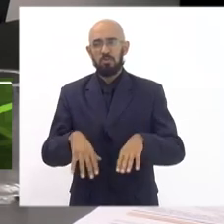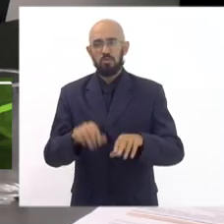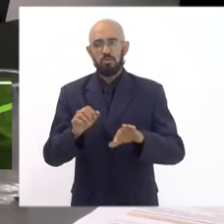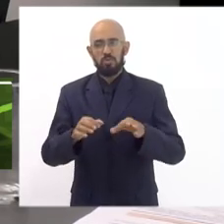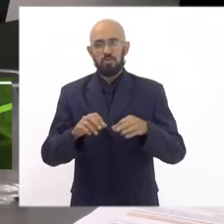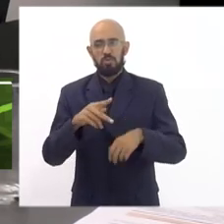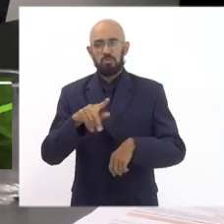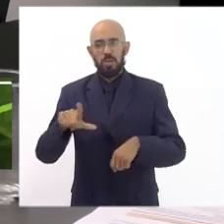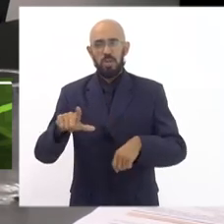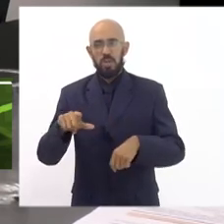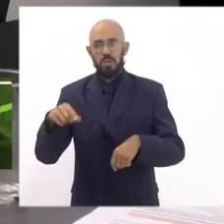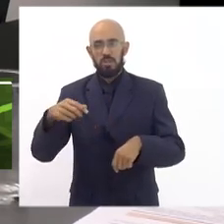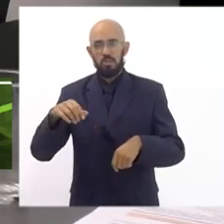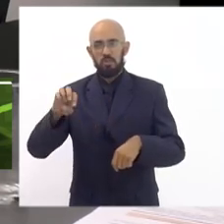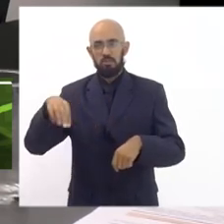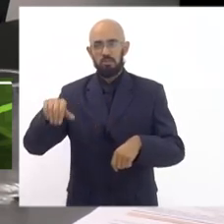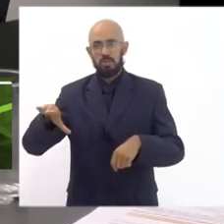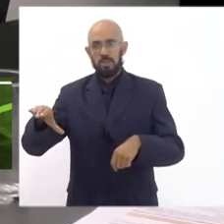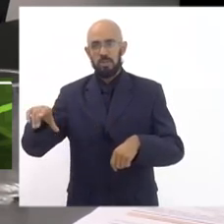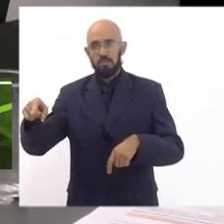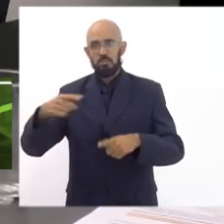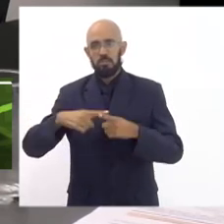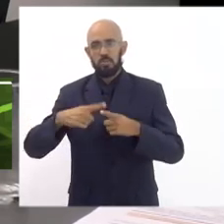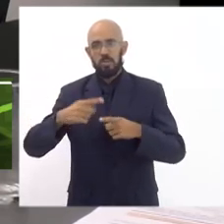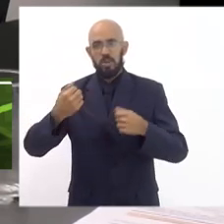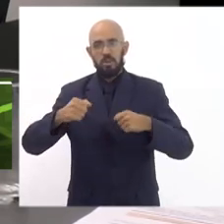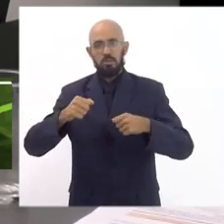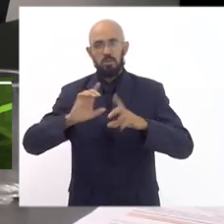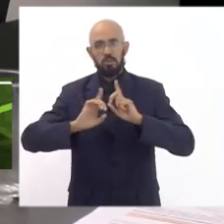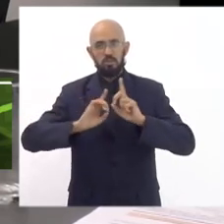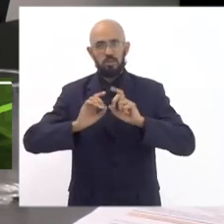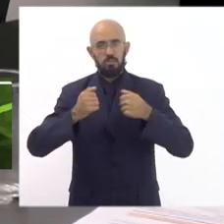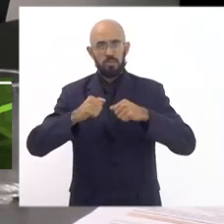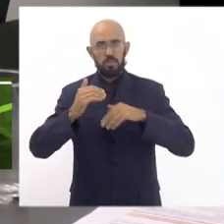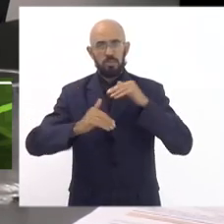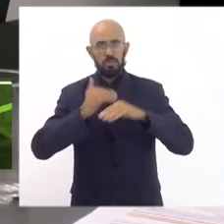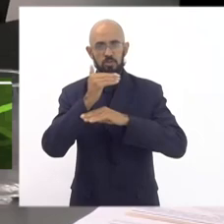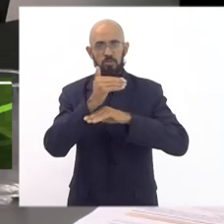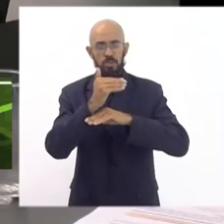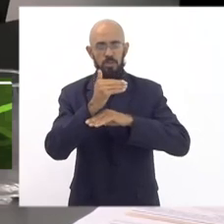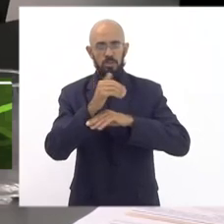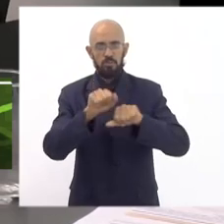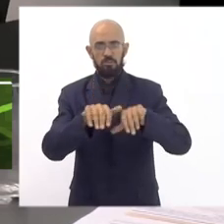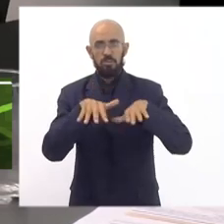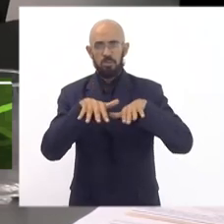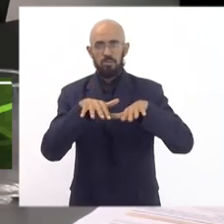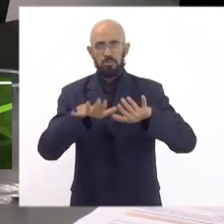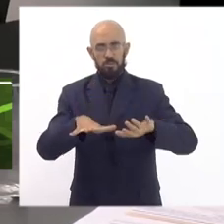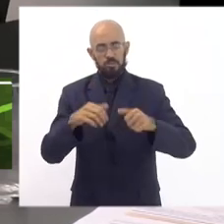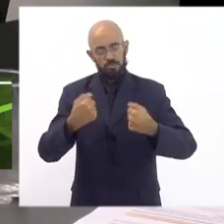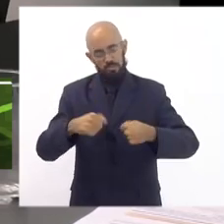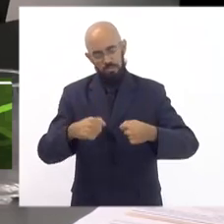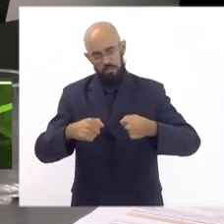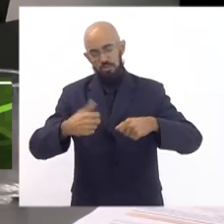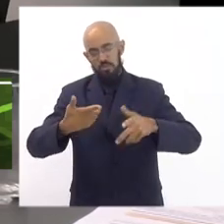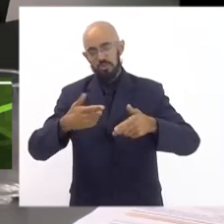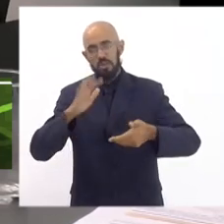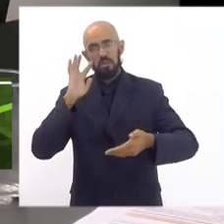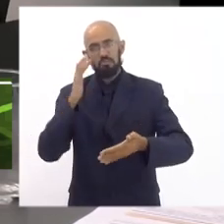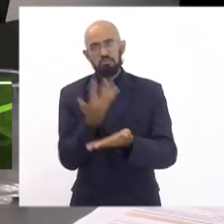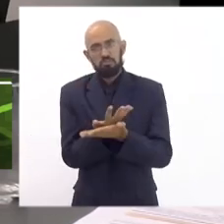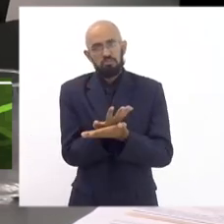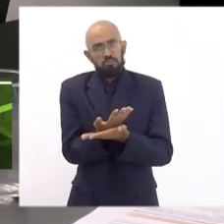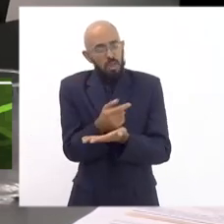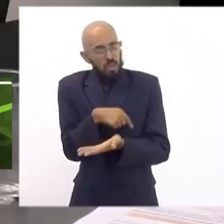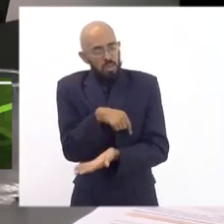projeto do deputado Mink, porque é uma discussão que tem que ser soberana no plenário. O que a gente tem que dar aqui é uma saída para o projeto ir a